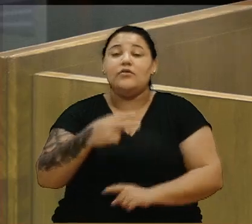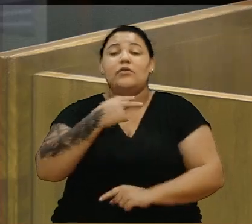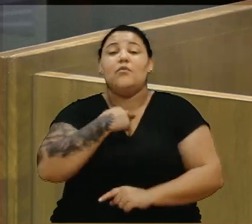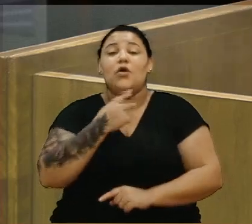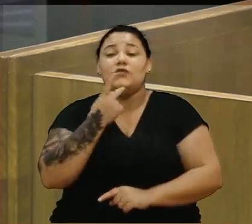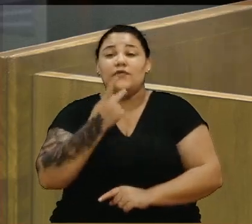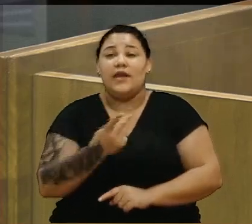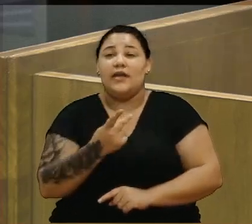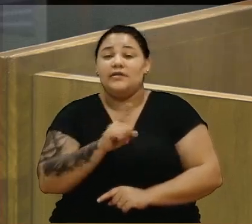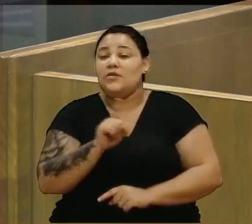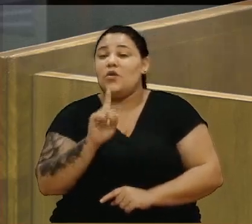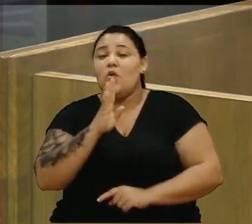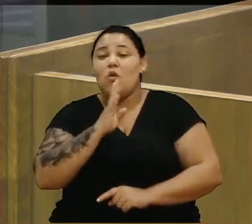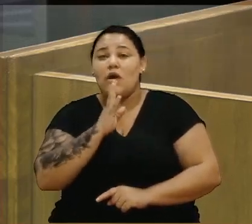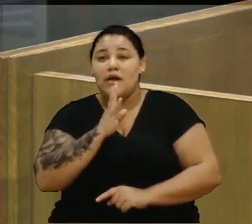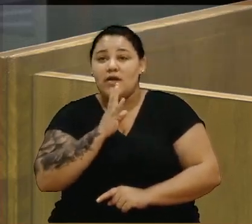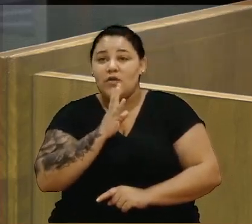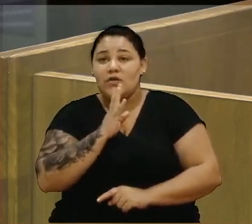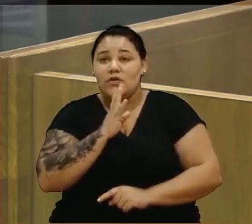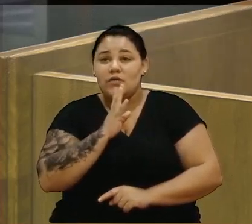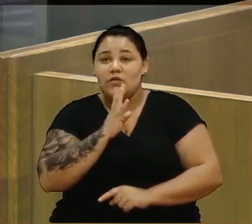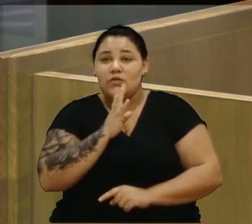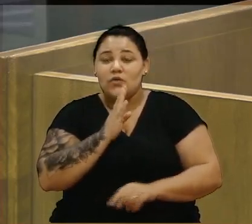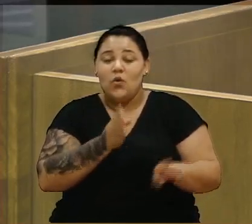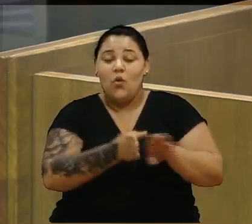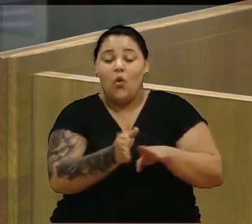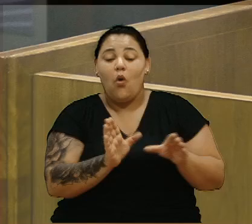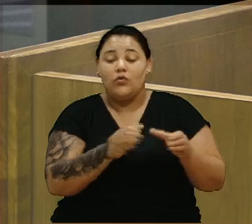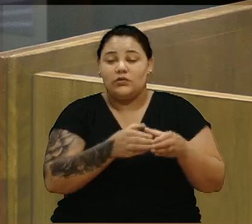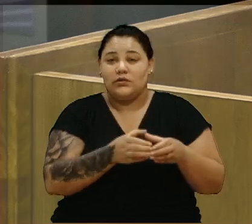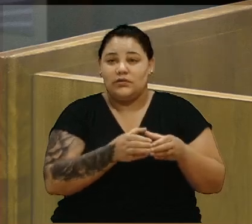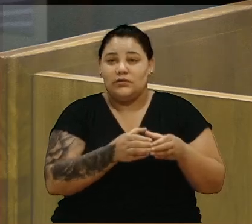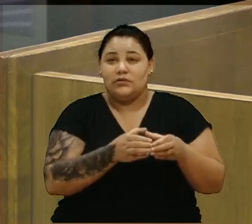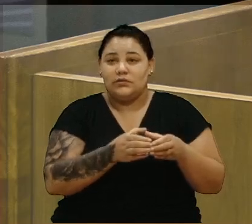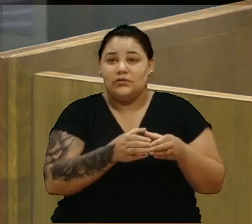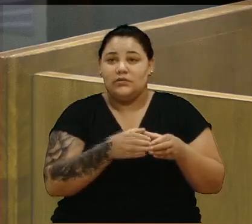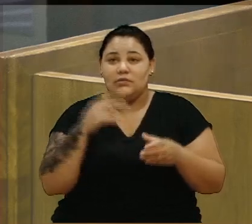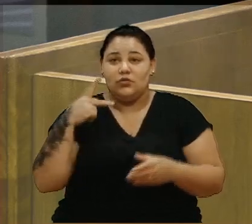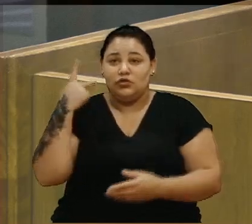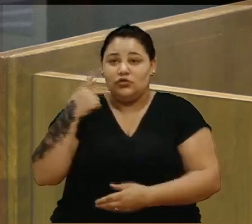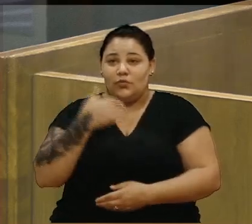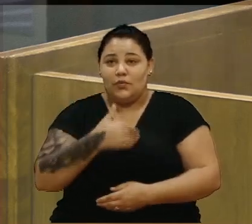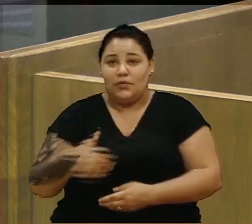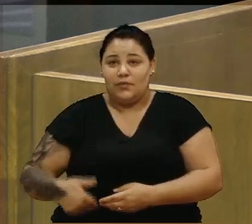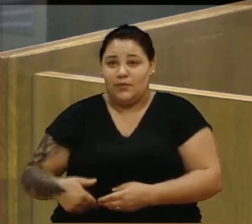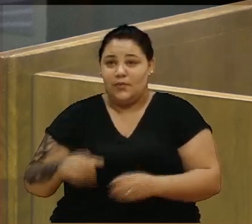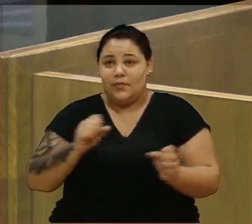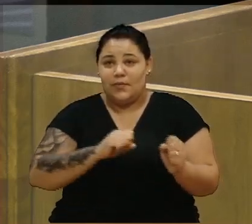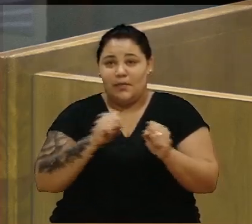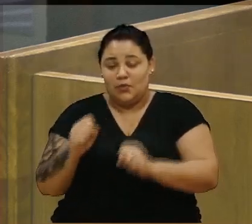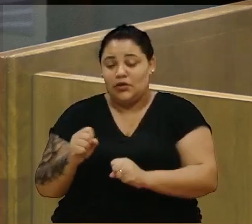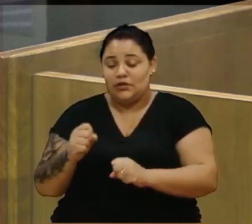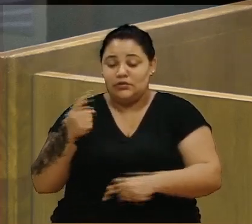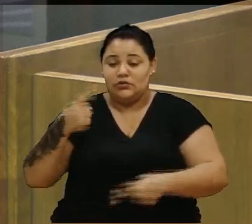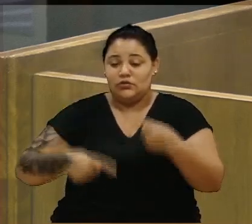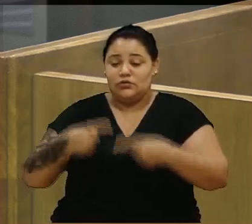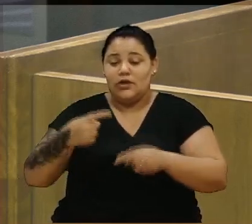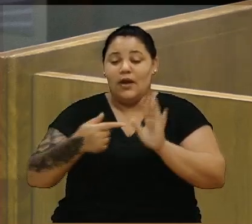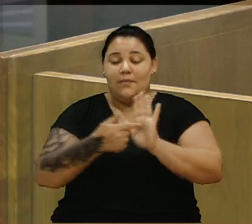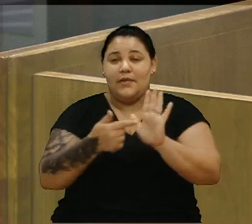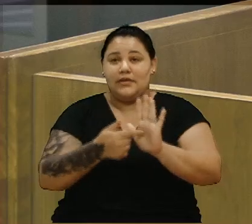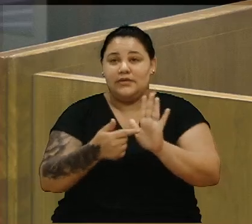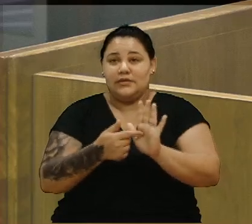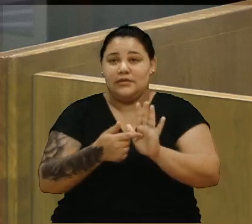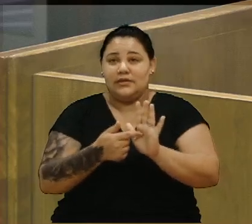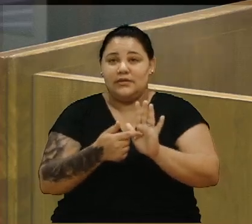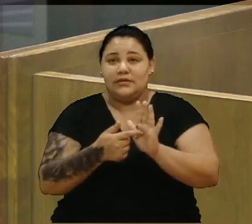conselhos. Toda a política pública tem que ter um conselho forte, né, para poder fiscalizar, para poder discutir e apresentar as prioridades dos